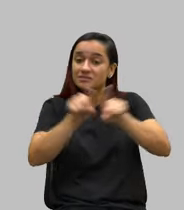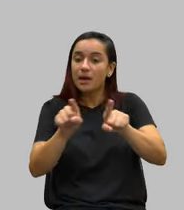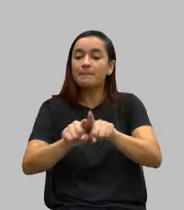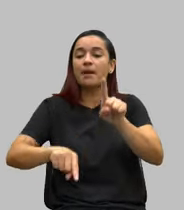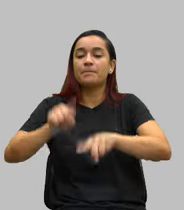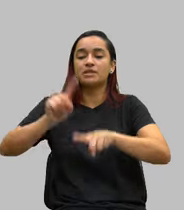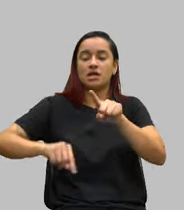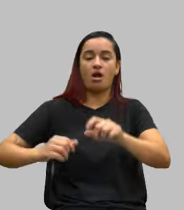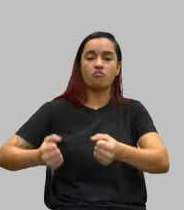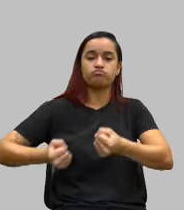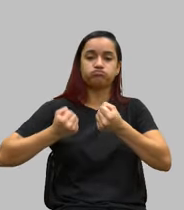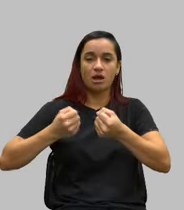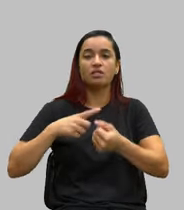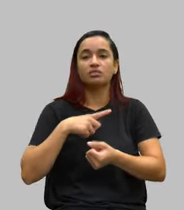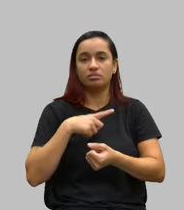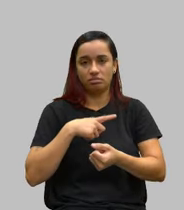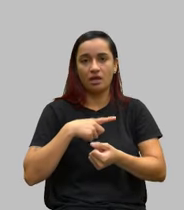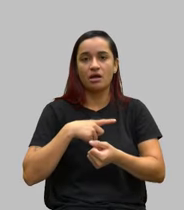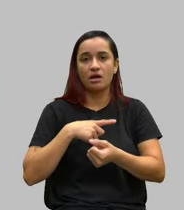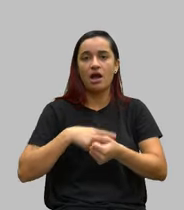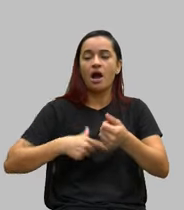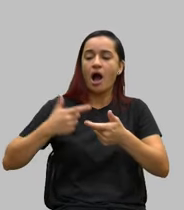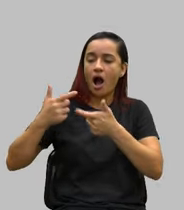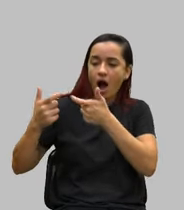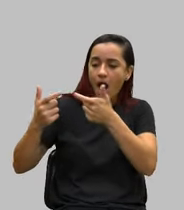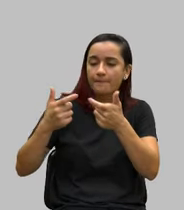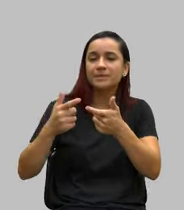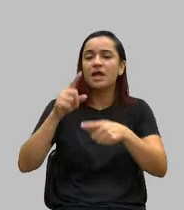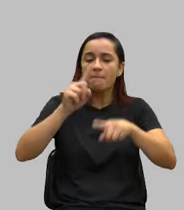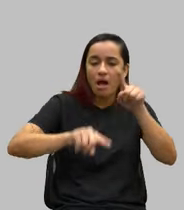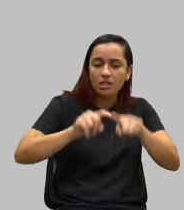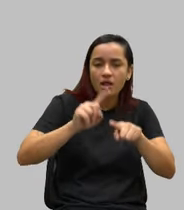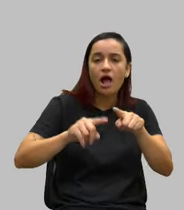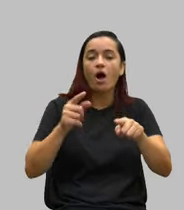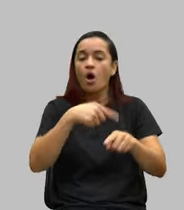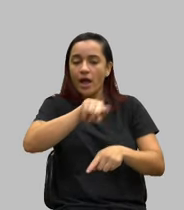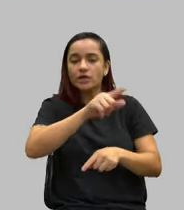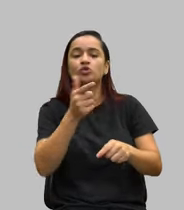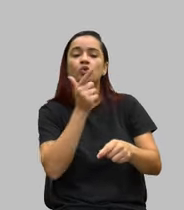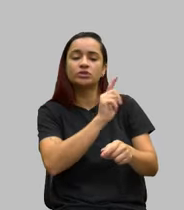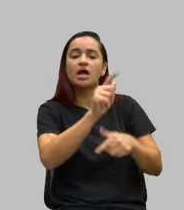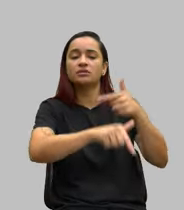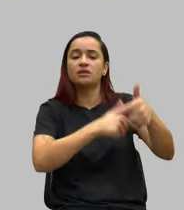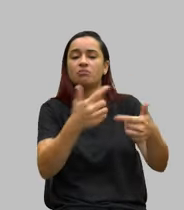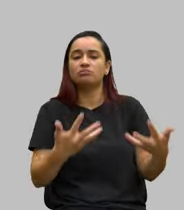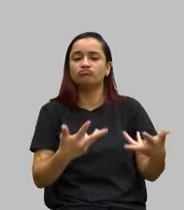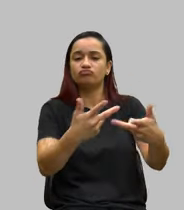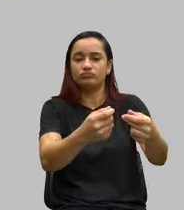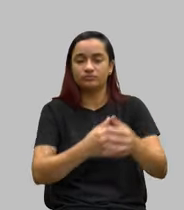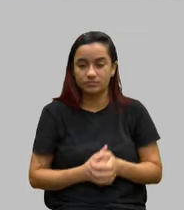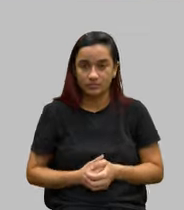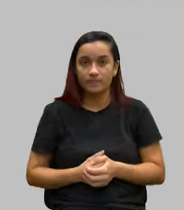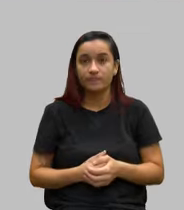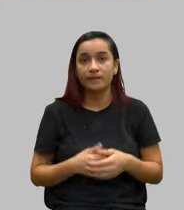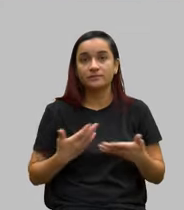né com com equipamentos com armamentos para que eles possam realmente executar os seus trabalhos mas estamos aí à disposição do Senhor